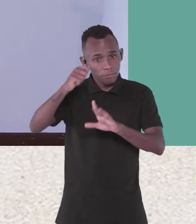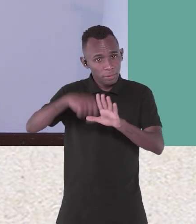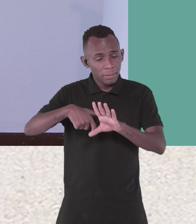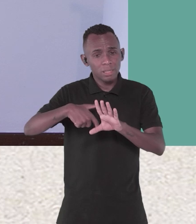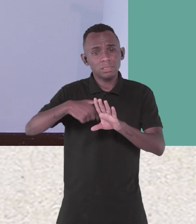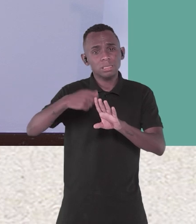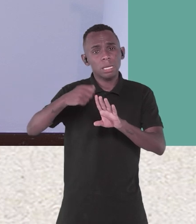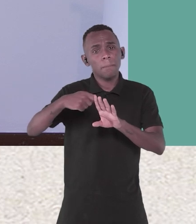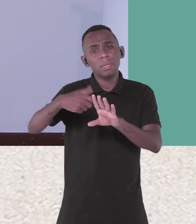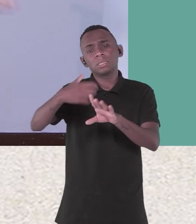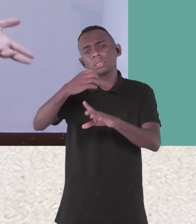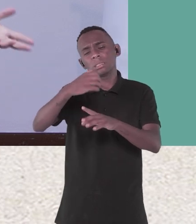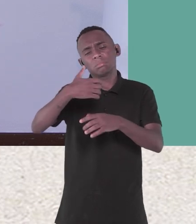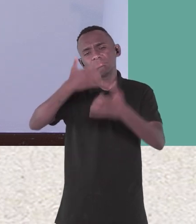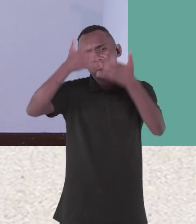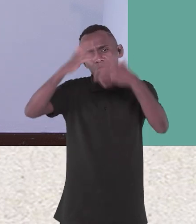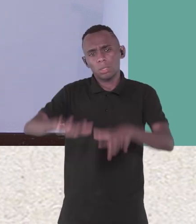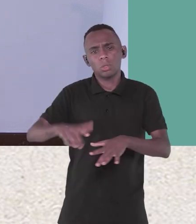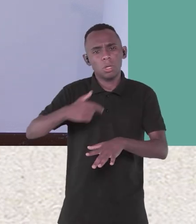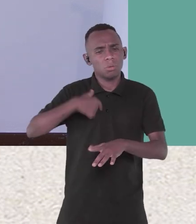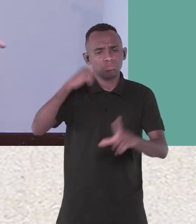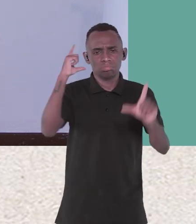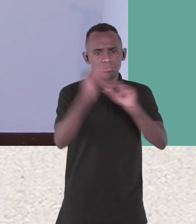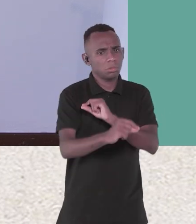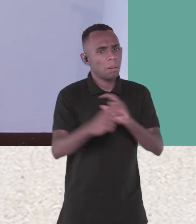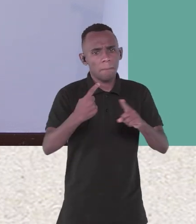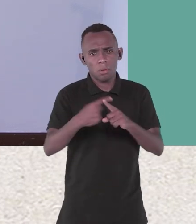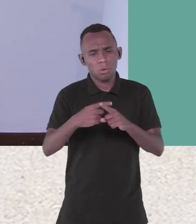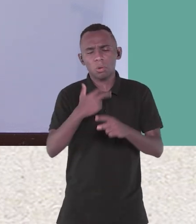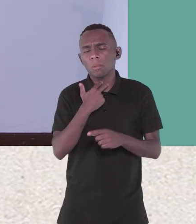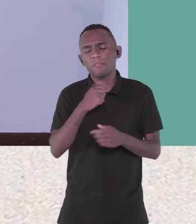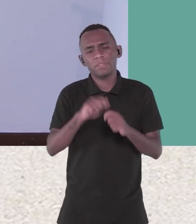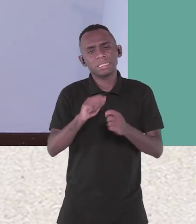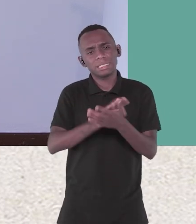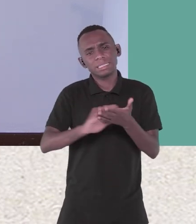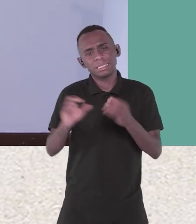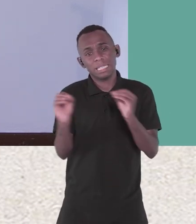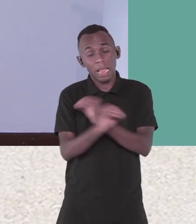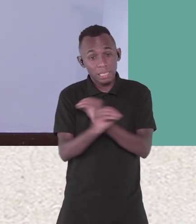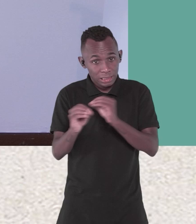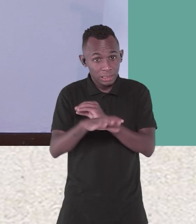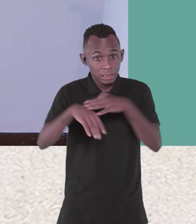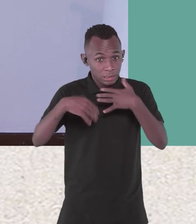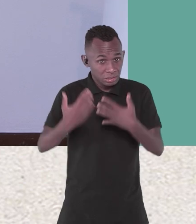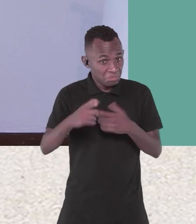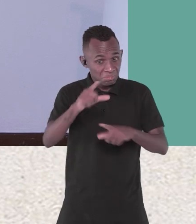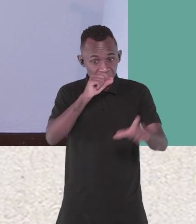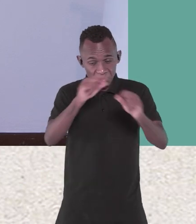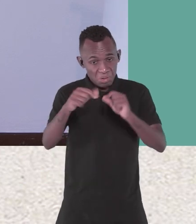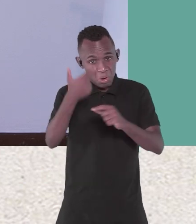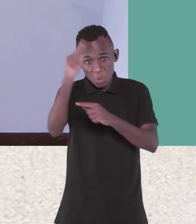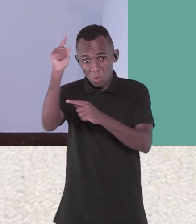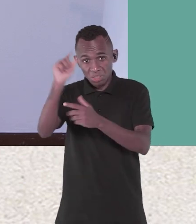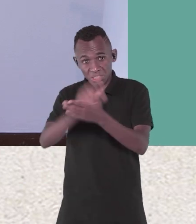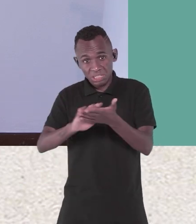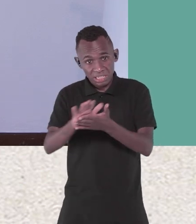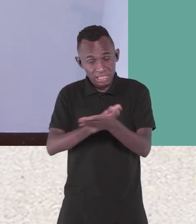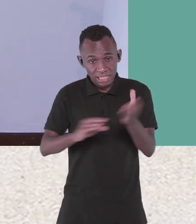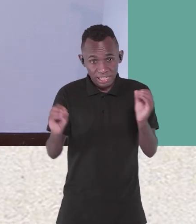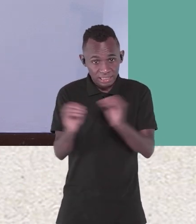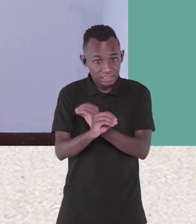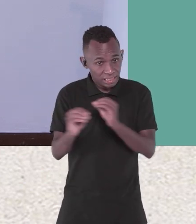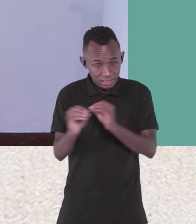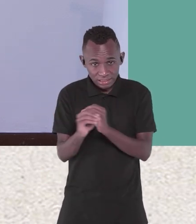as chaves do escritório e falou, estou indo embora. Não posso fazer nada. E desde então ninguém foi escolhido. Ou tem uma pessoa lá, mas